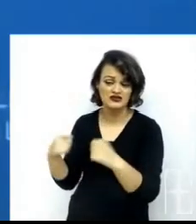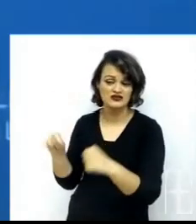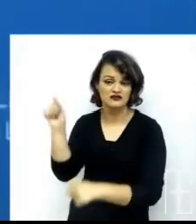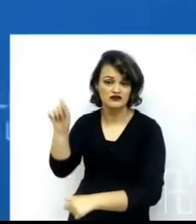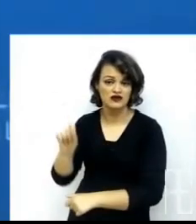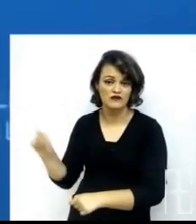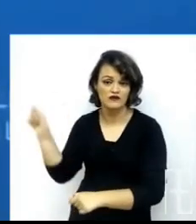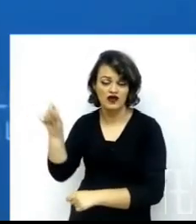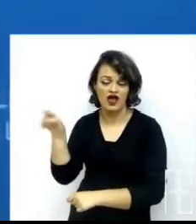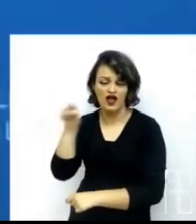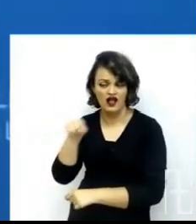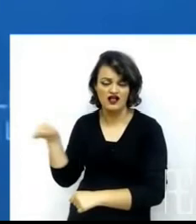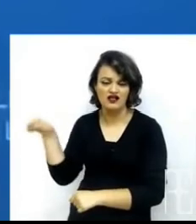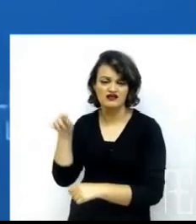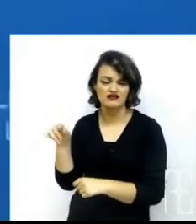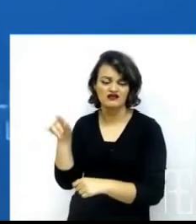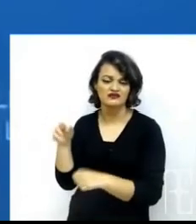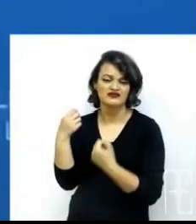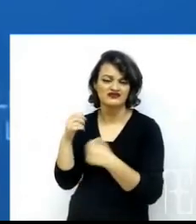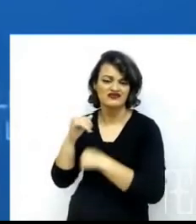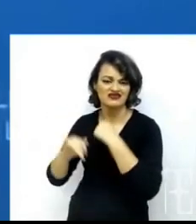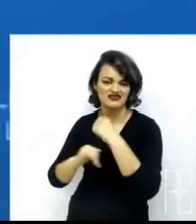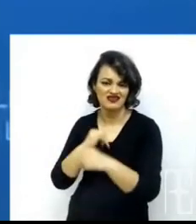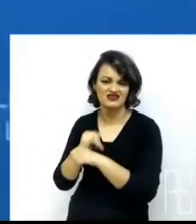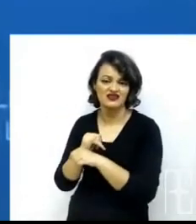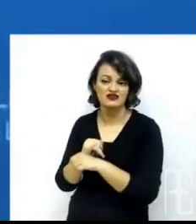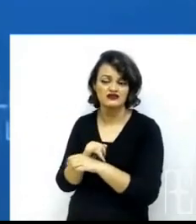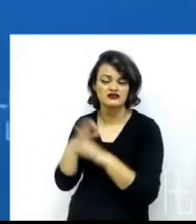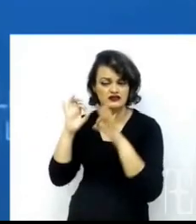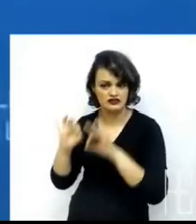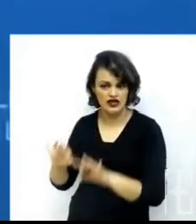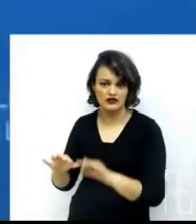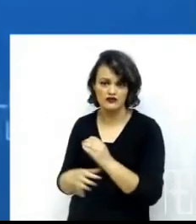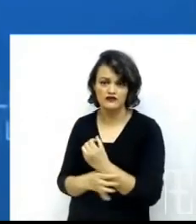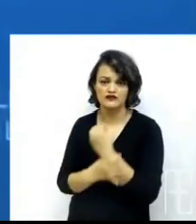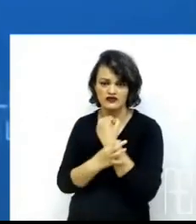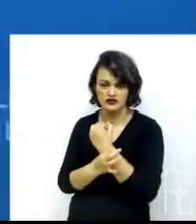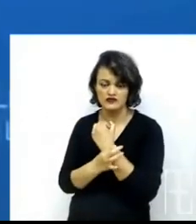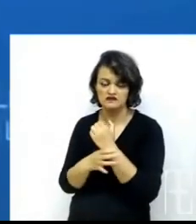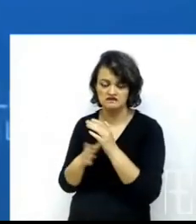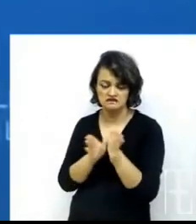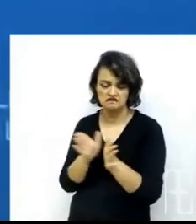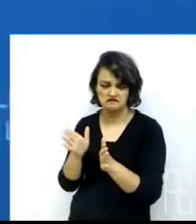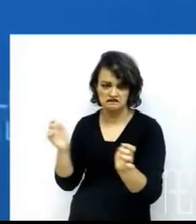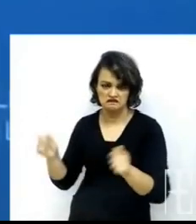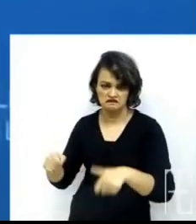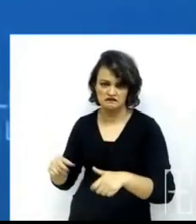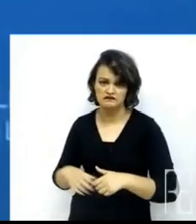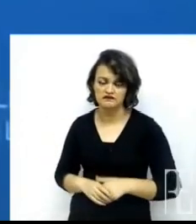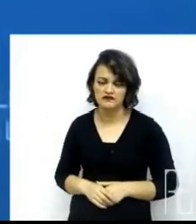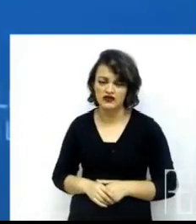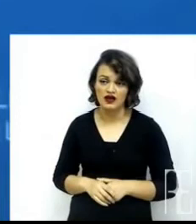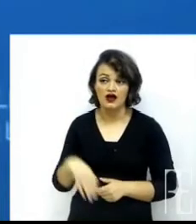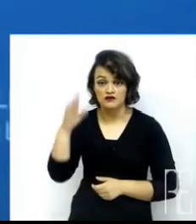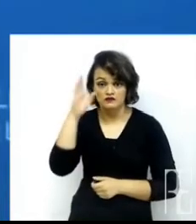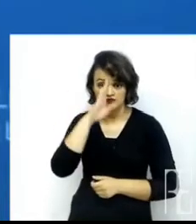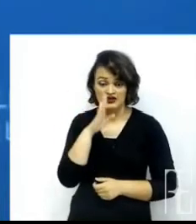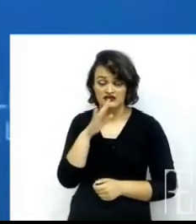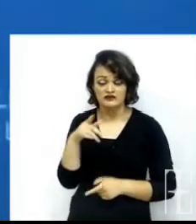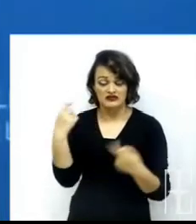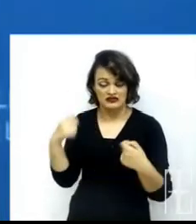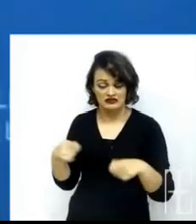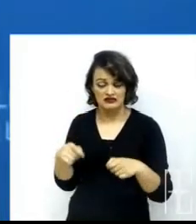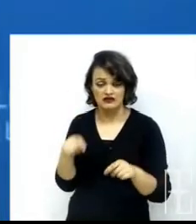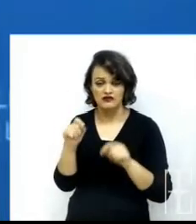de acesso à conexão confiável e acessível. O Brasil deve